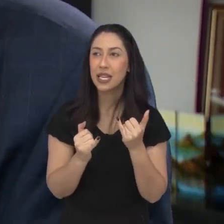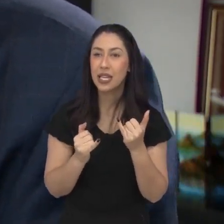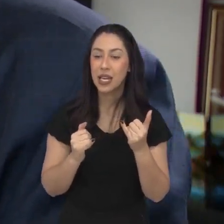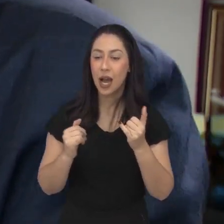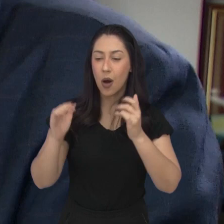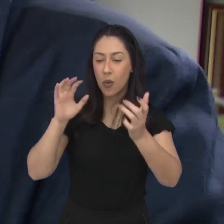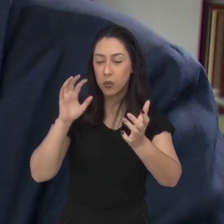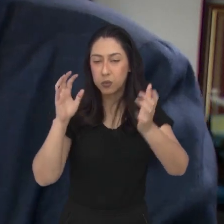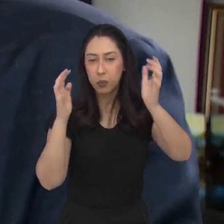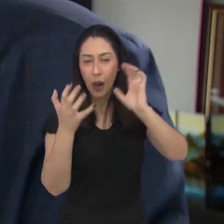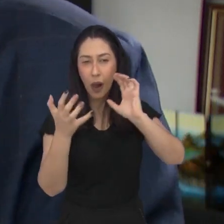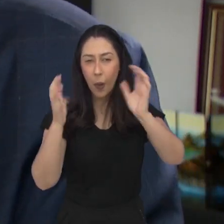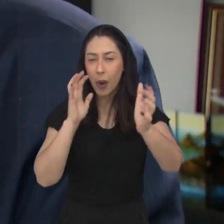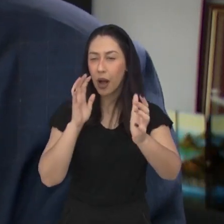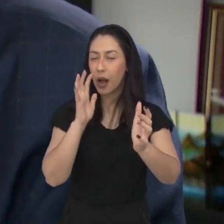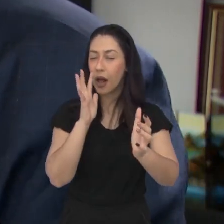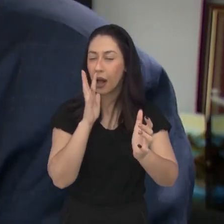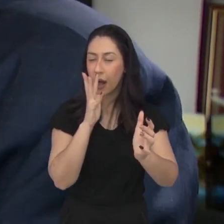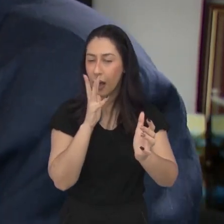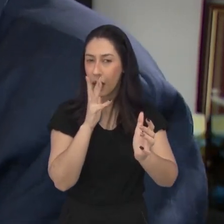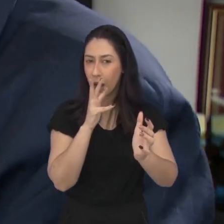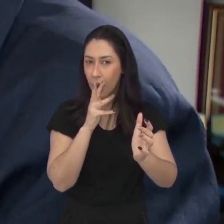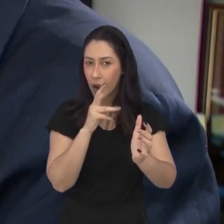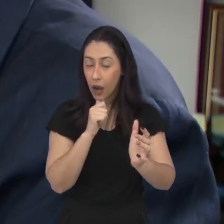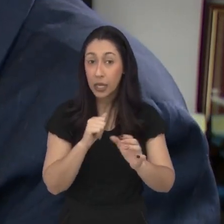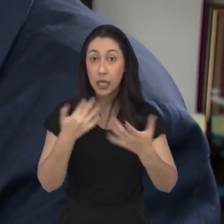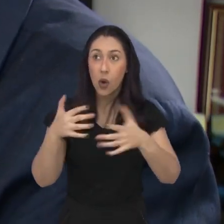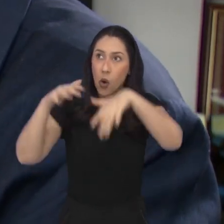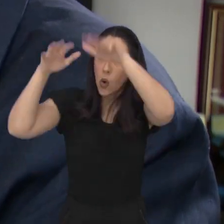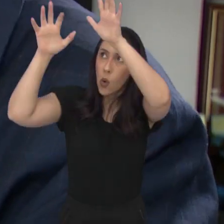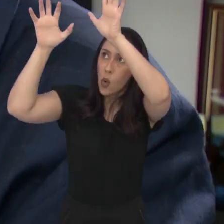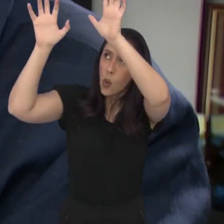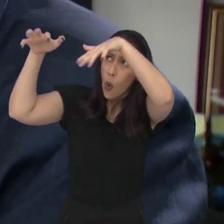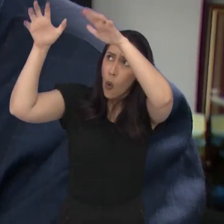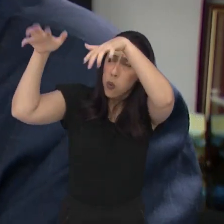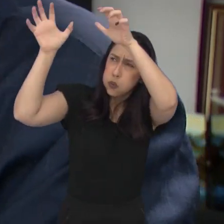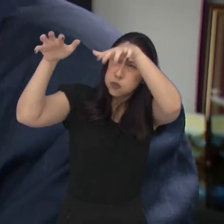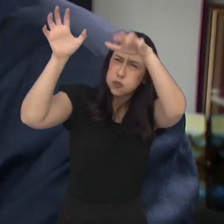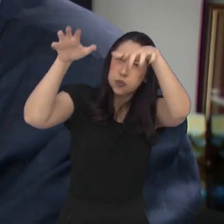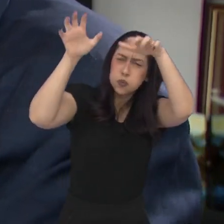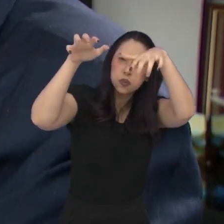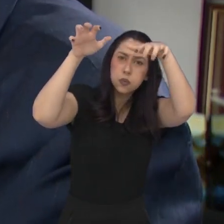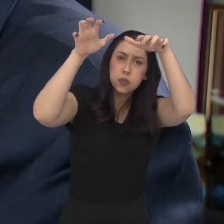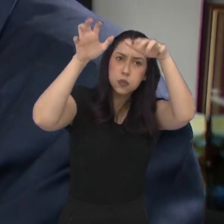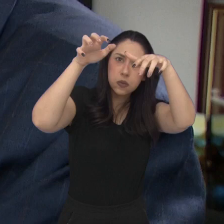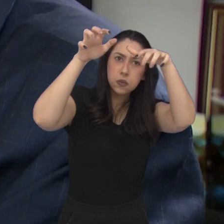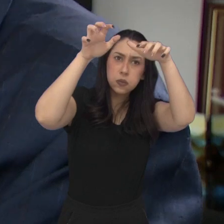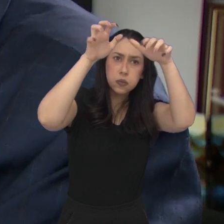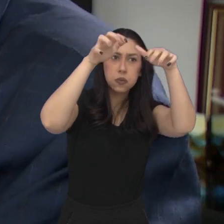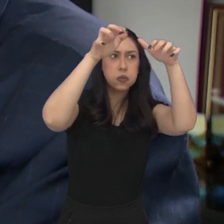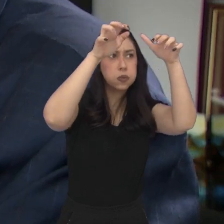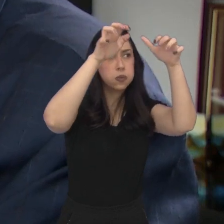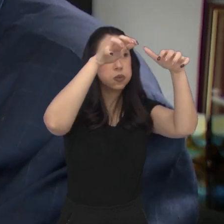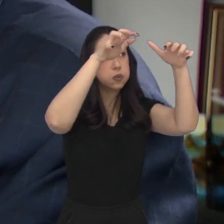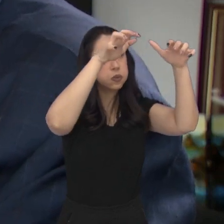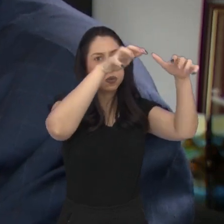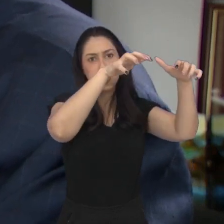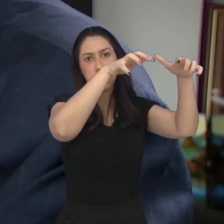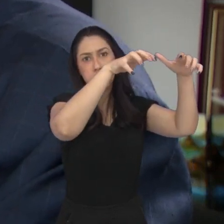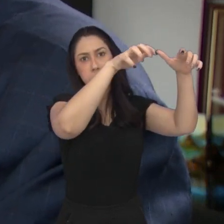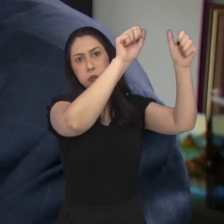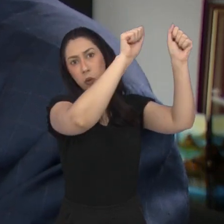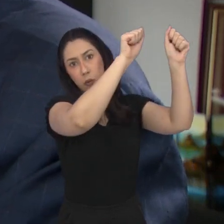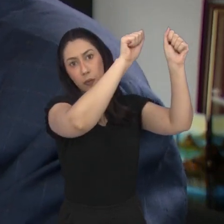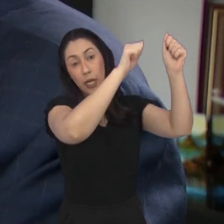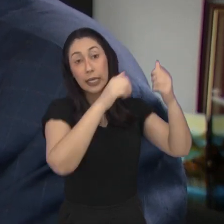lento do que você deveria ir. Então, aquela frente que ela vem chovendo numa velocidade, ela passa chovendo numa velocidade mais